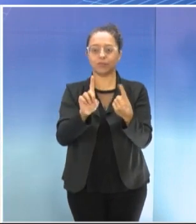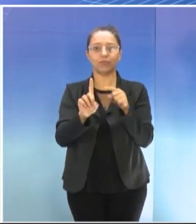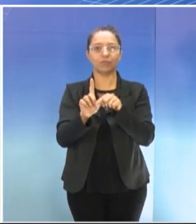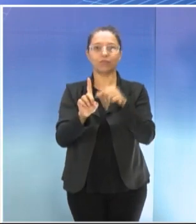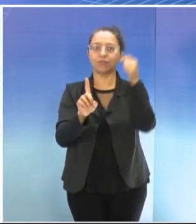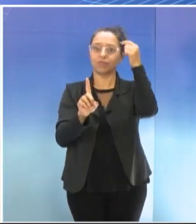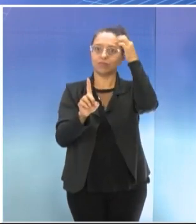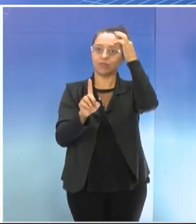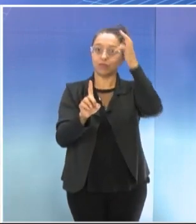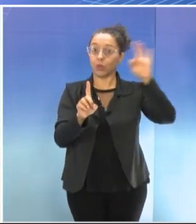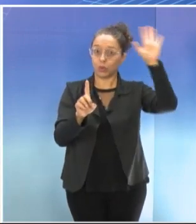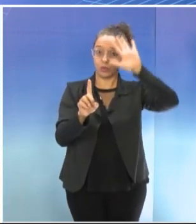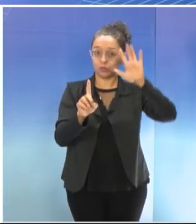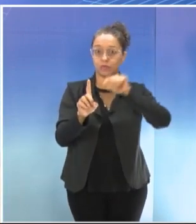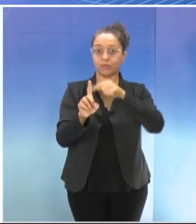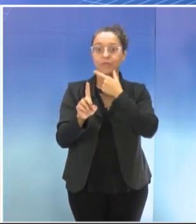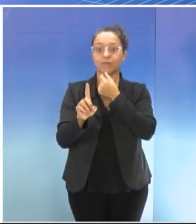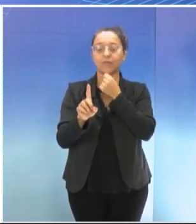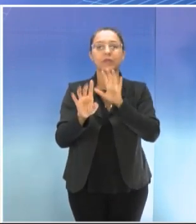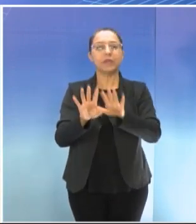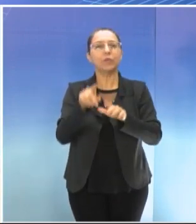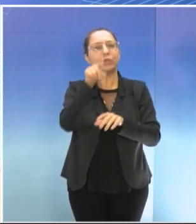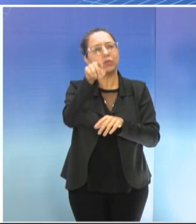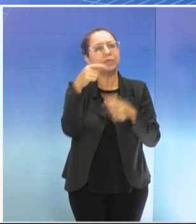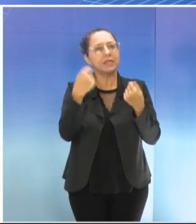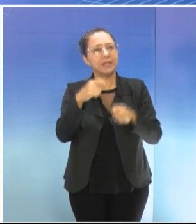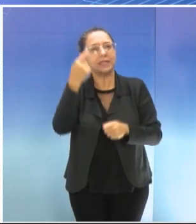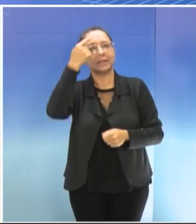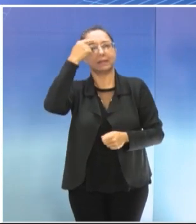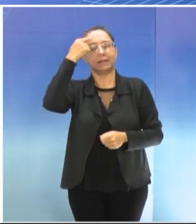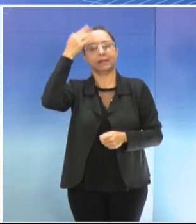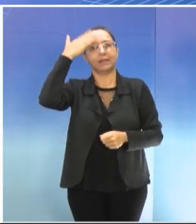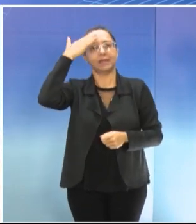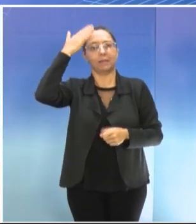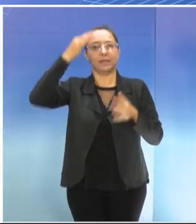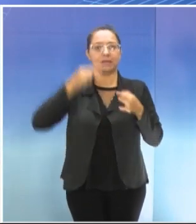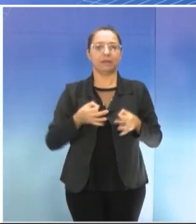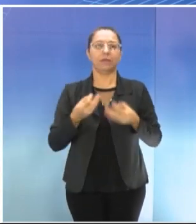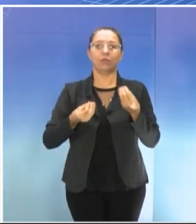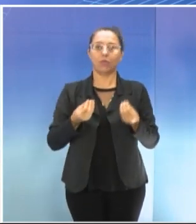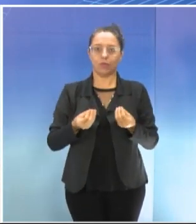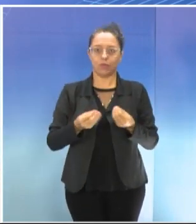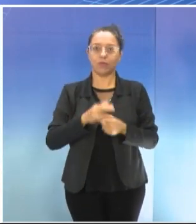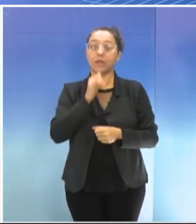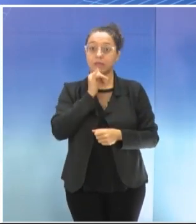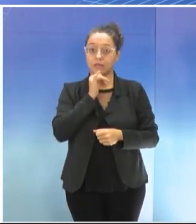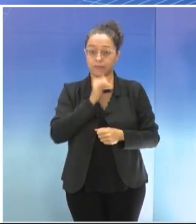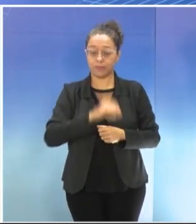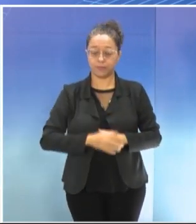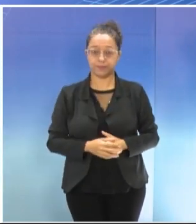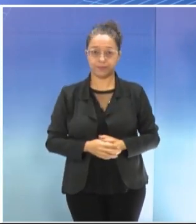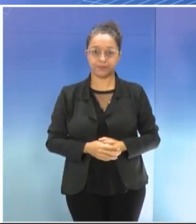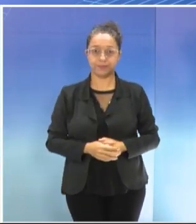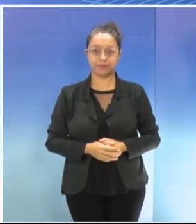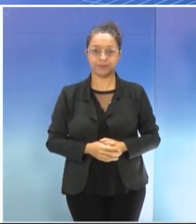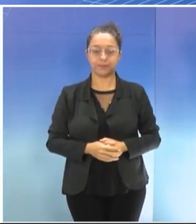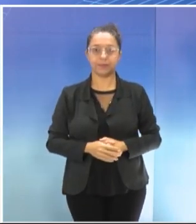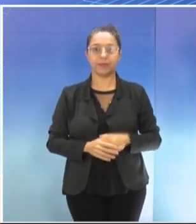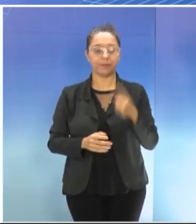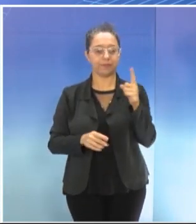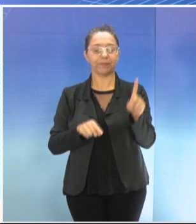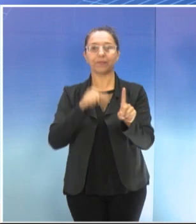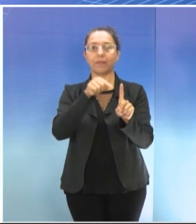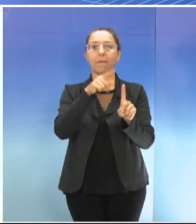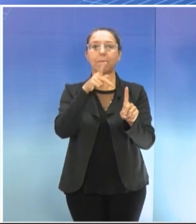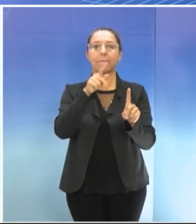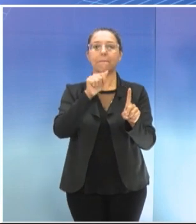fé cristã. Então, até para você ser cristão, você precisa entender bem o que é filosofia. Você precisa